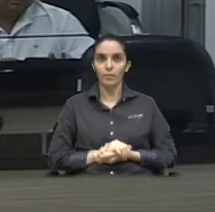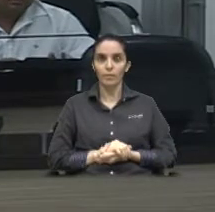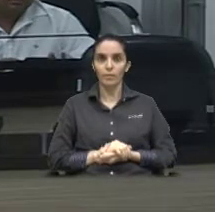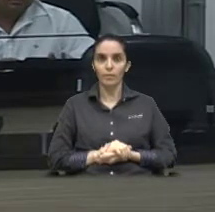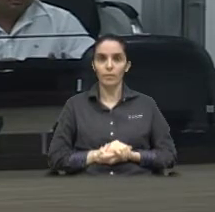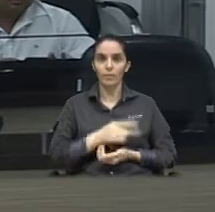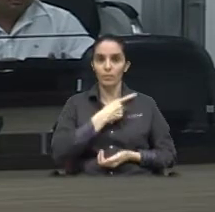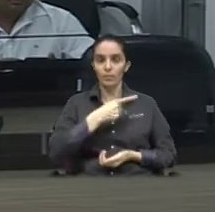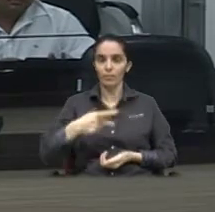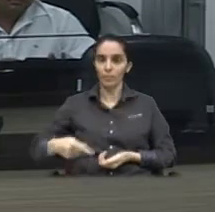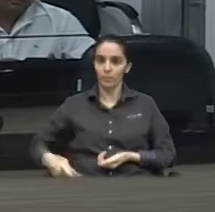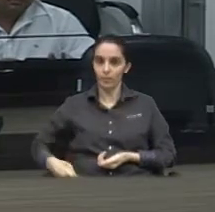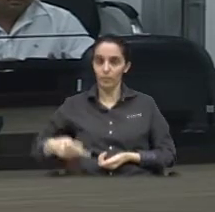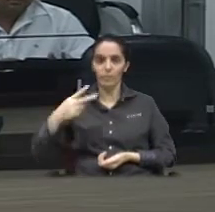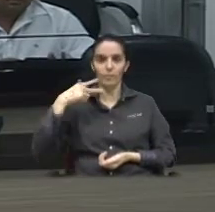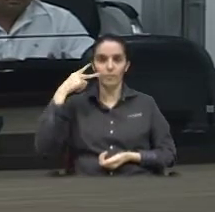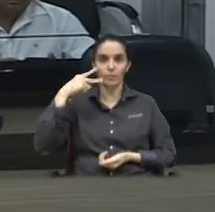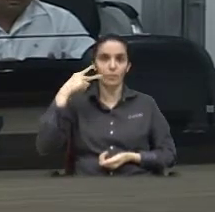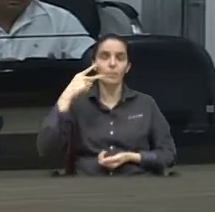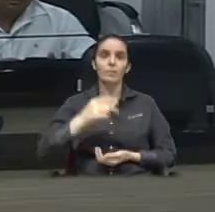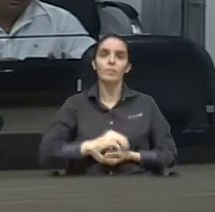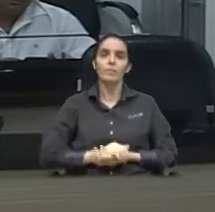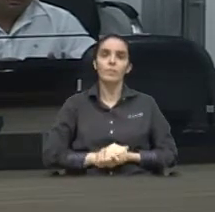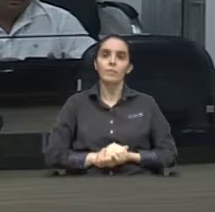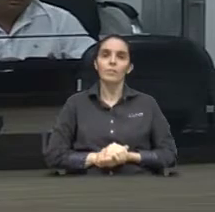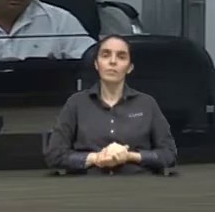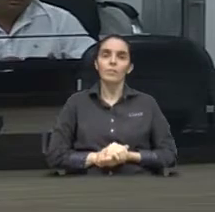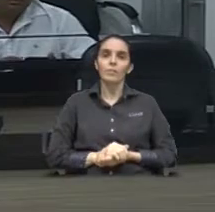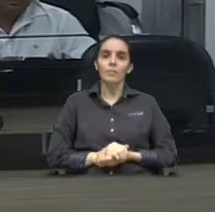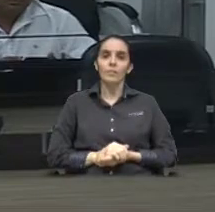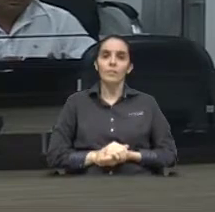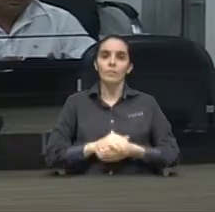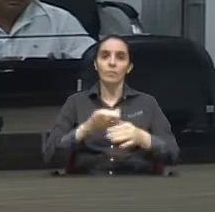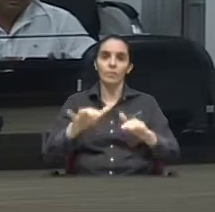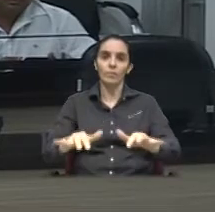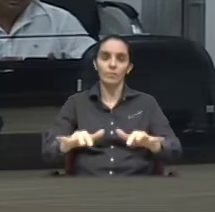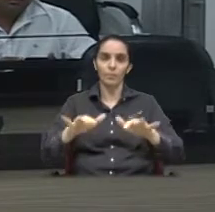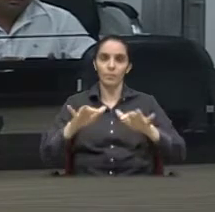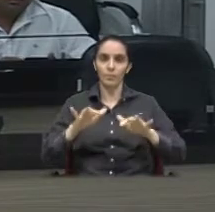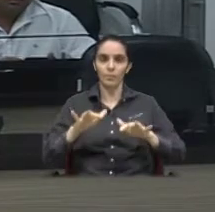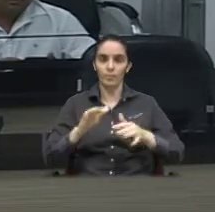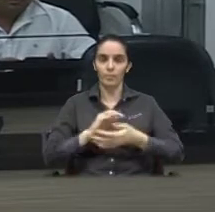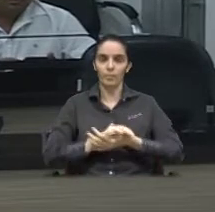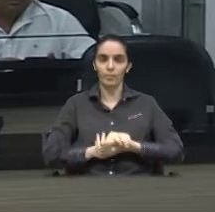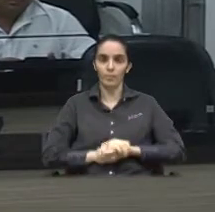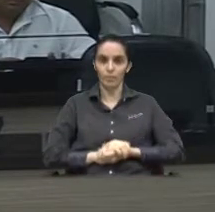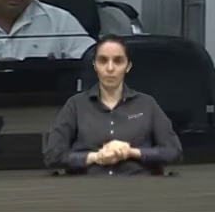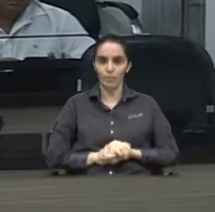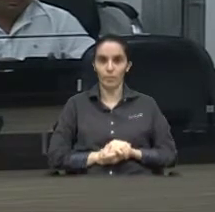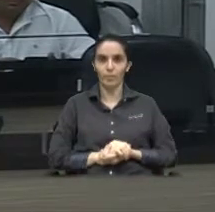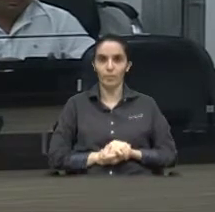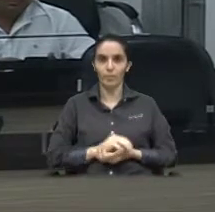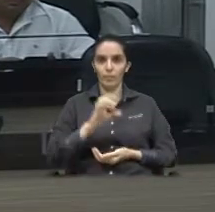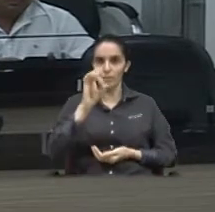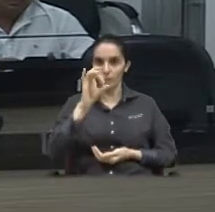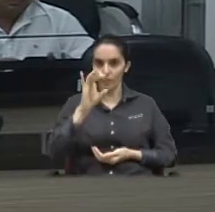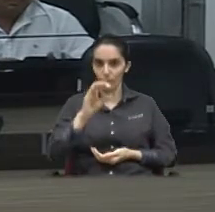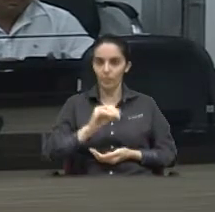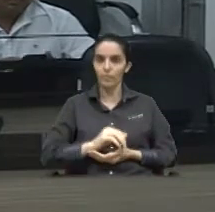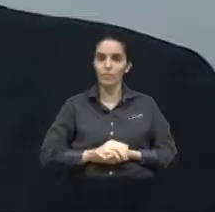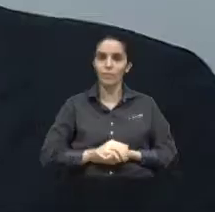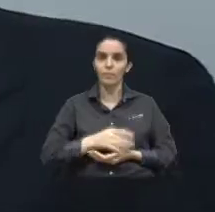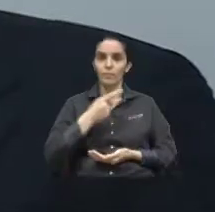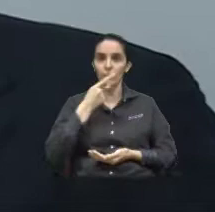Senhor presidente, nobres pares, para o presente, eu queria só completar, vereador